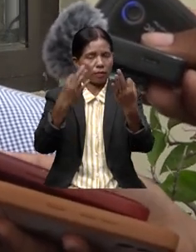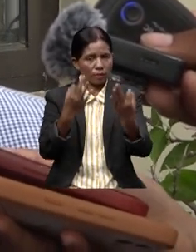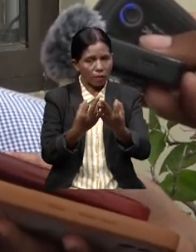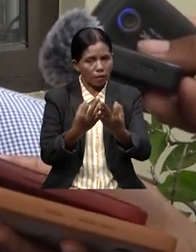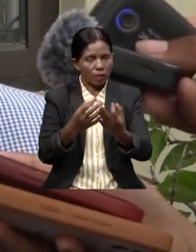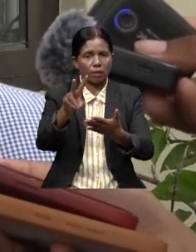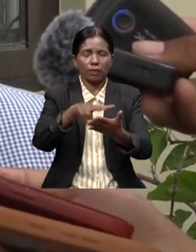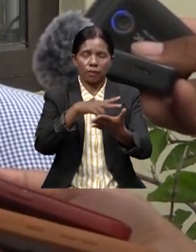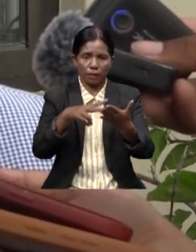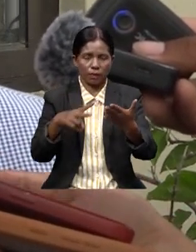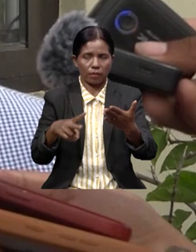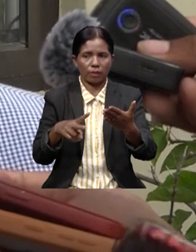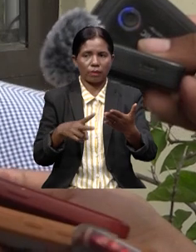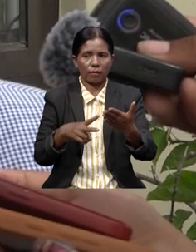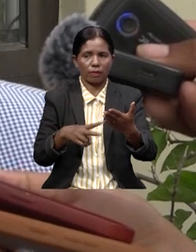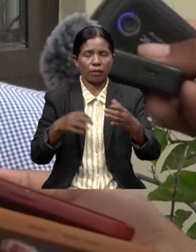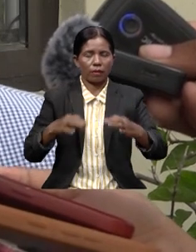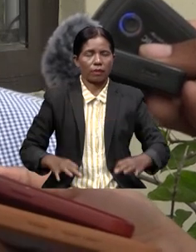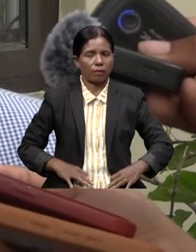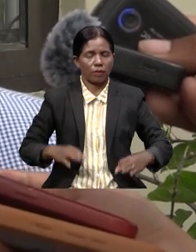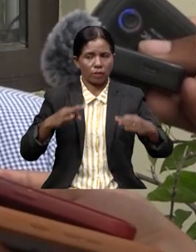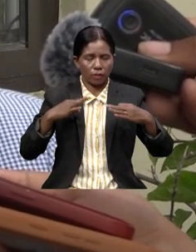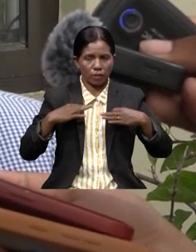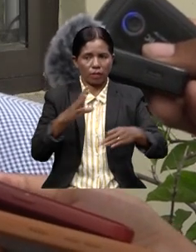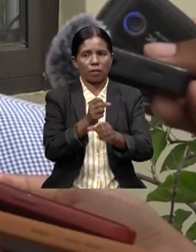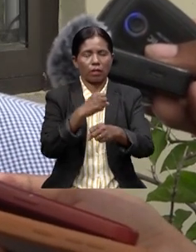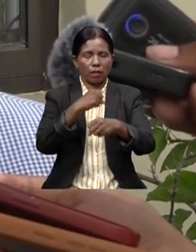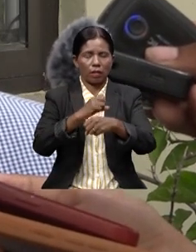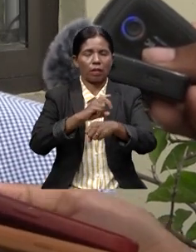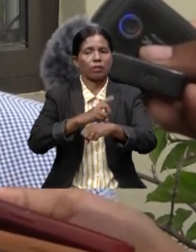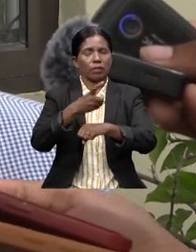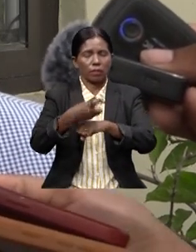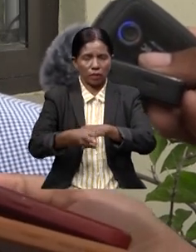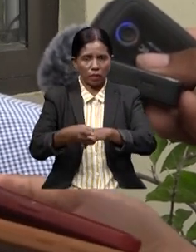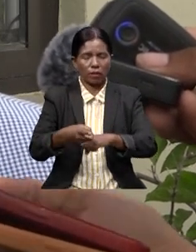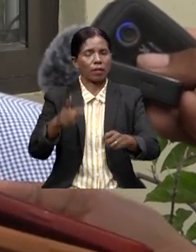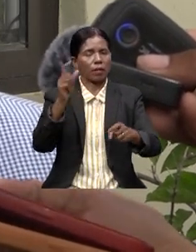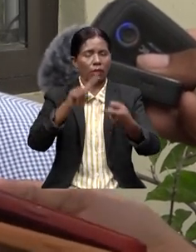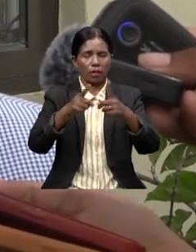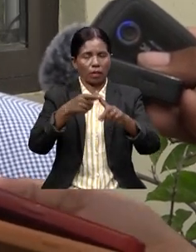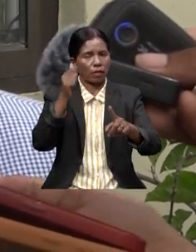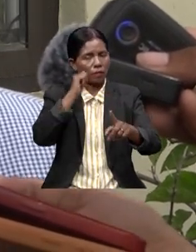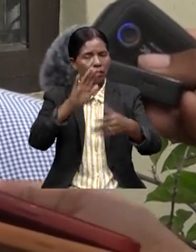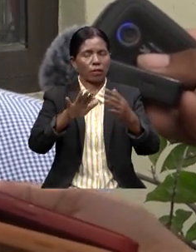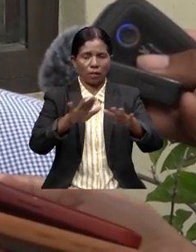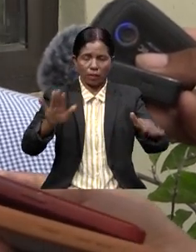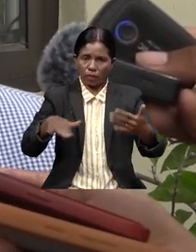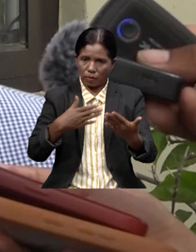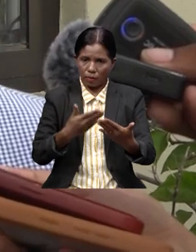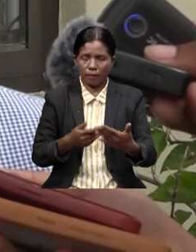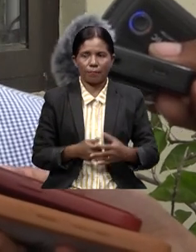violencia violencia fisika abuso sexual ba feto maluk sira no la barak feto sira